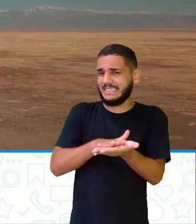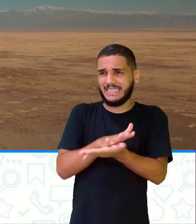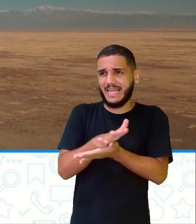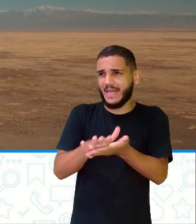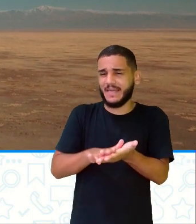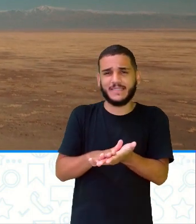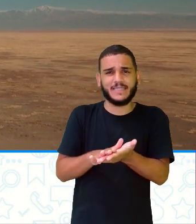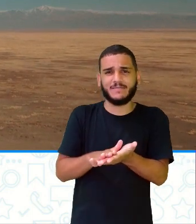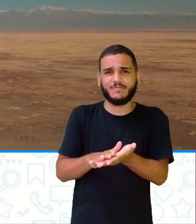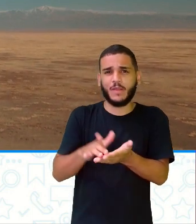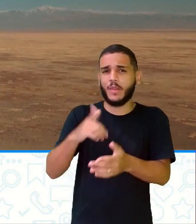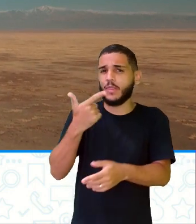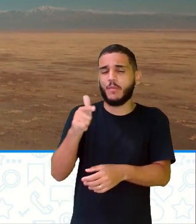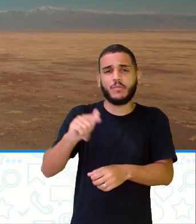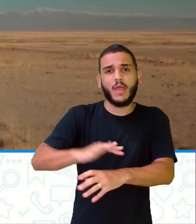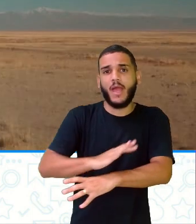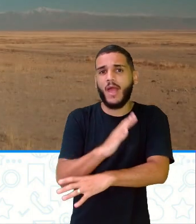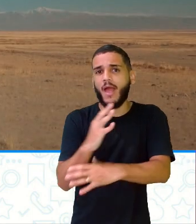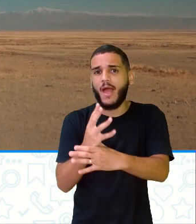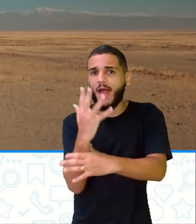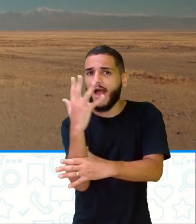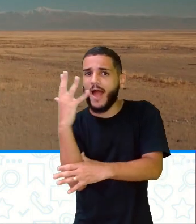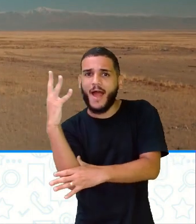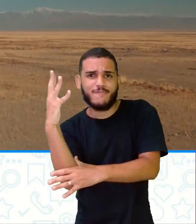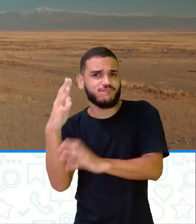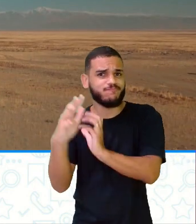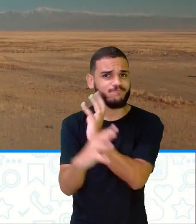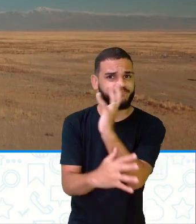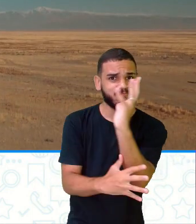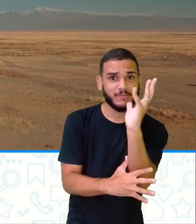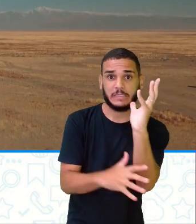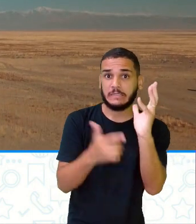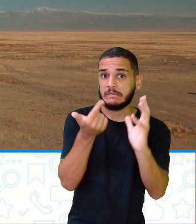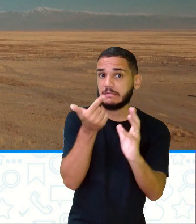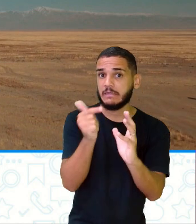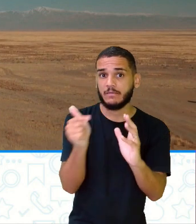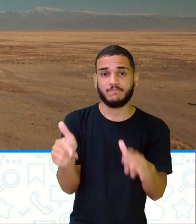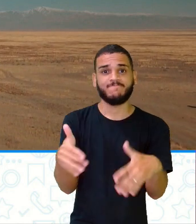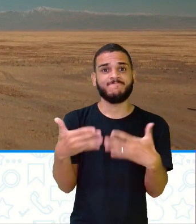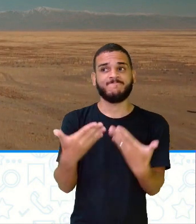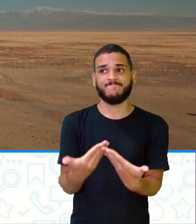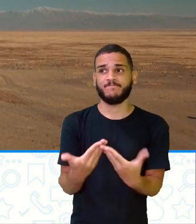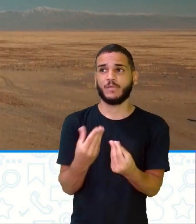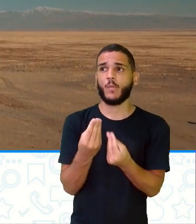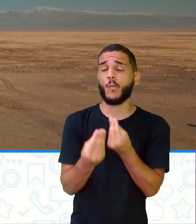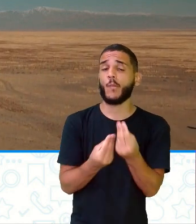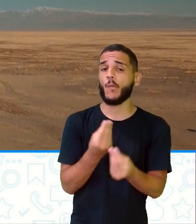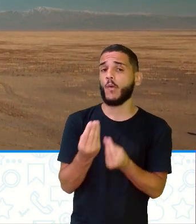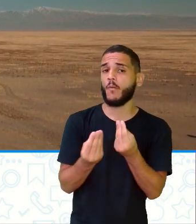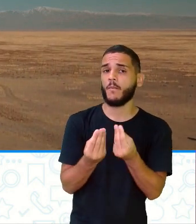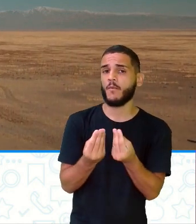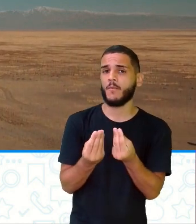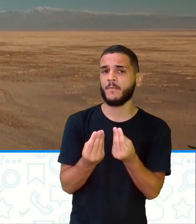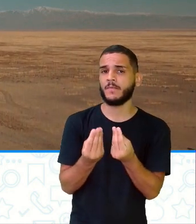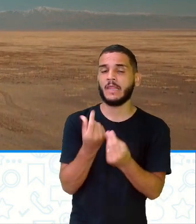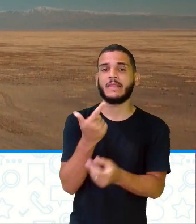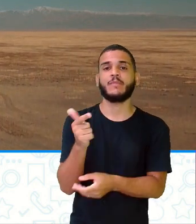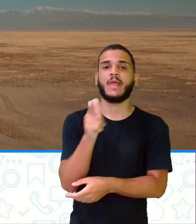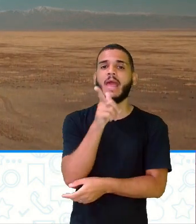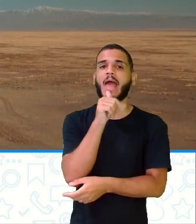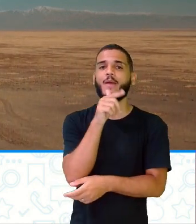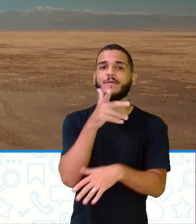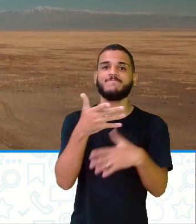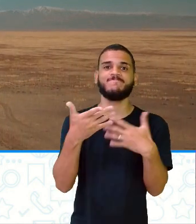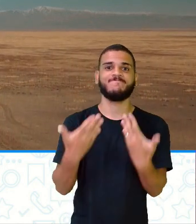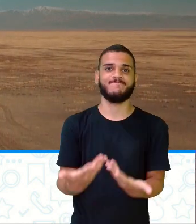sem uma árvore, seria basicamente assim. Como é que seria a sua vida sem água? Imagina você sem